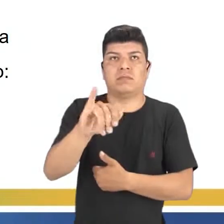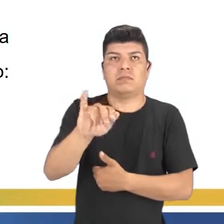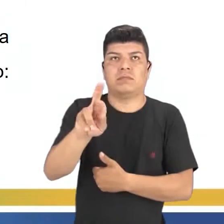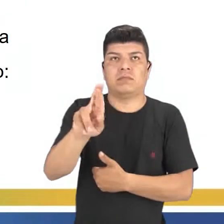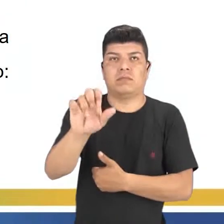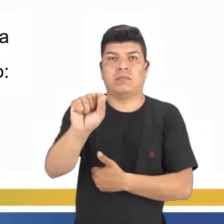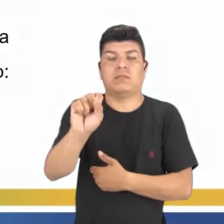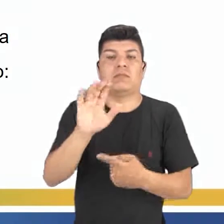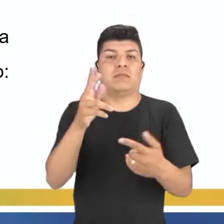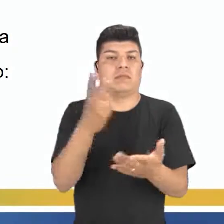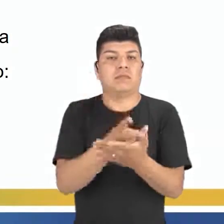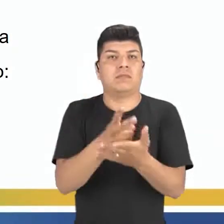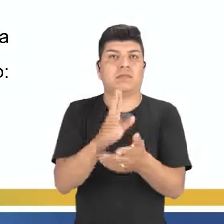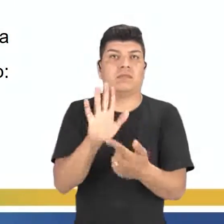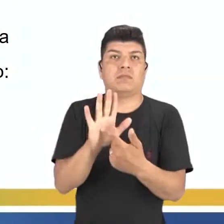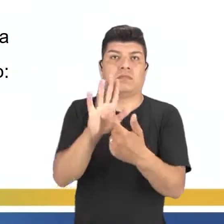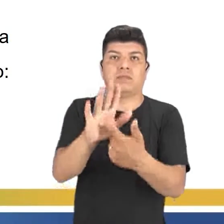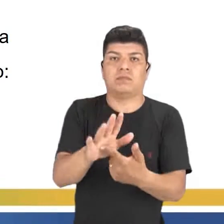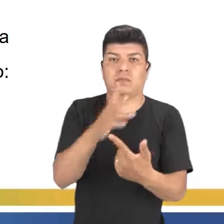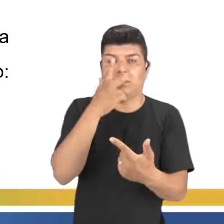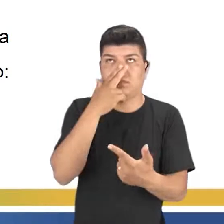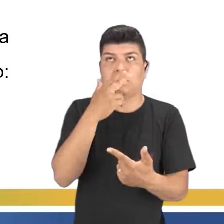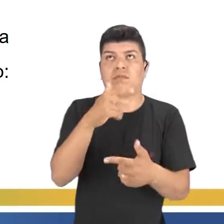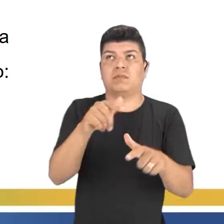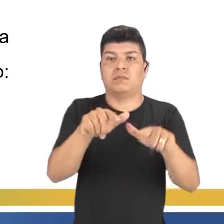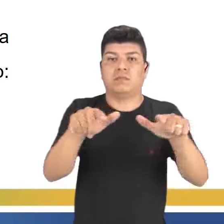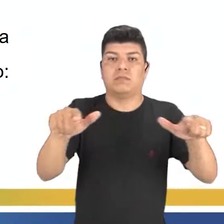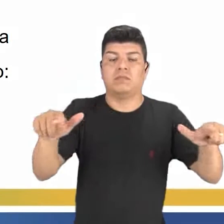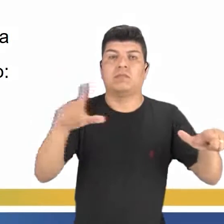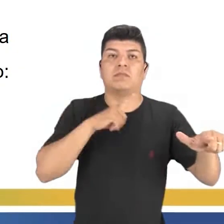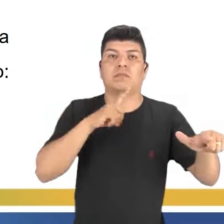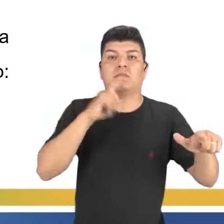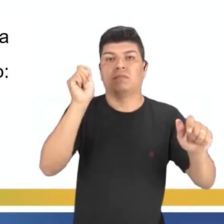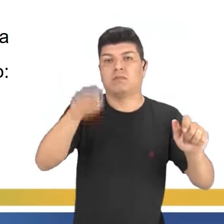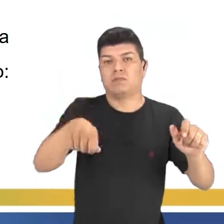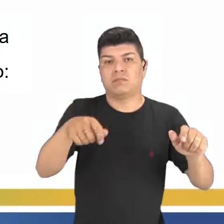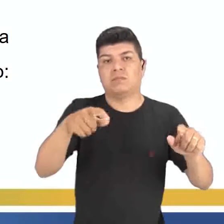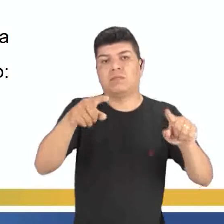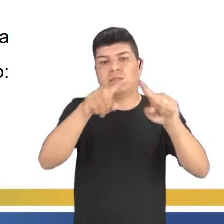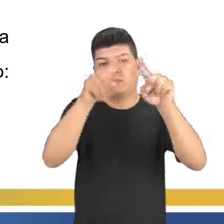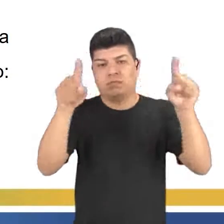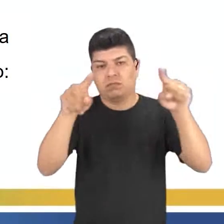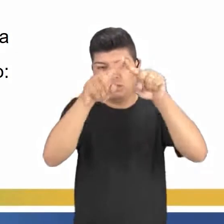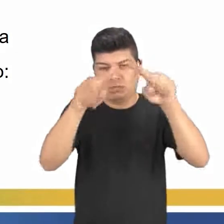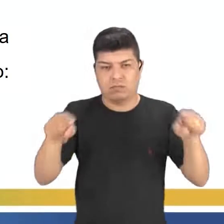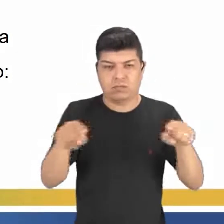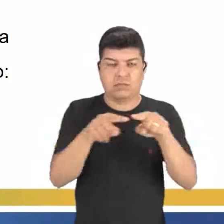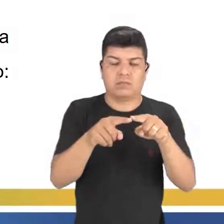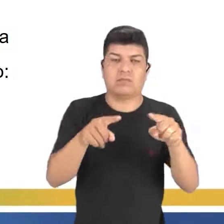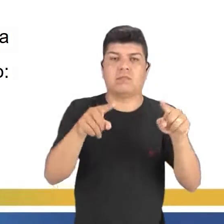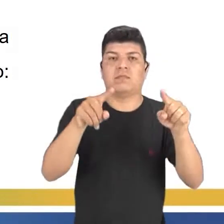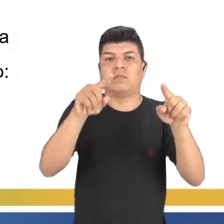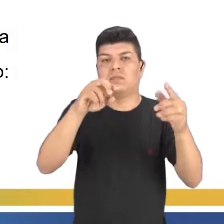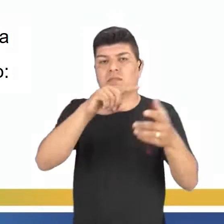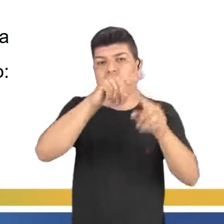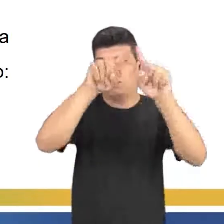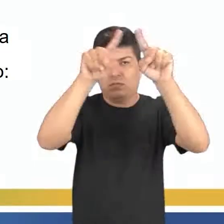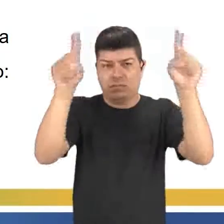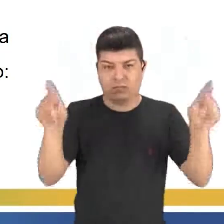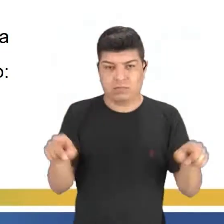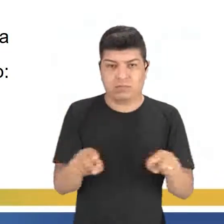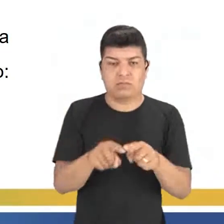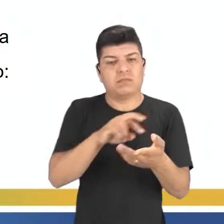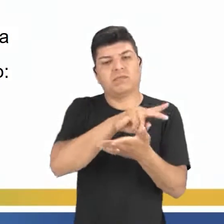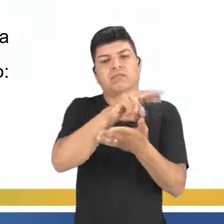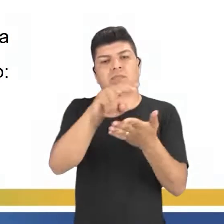sempre representada por uma figura plana e aí tem algumas possibilidades. Pode ser retângulo, triângulo, elipse e um círculo. No caso